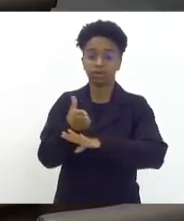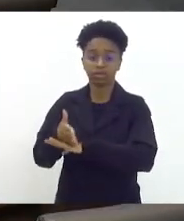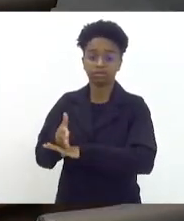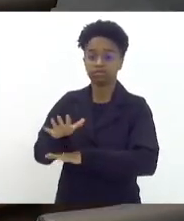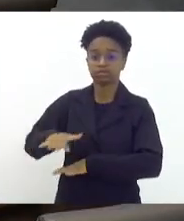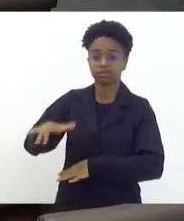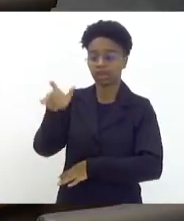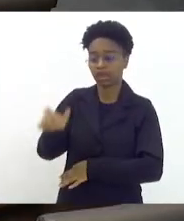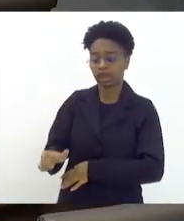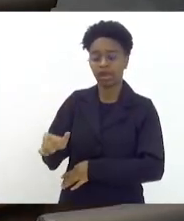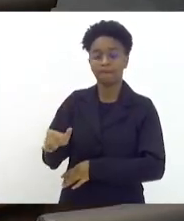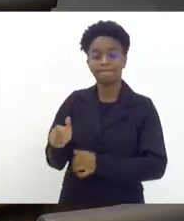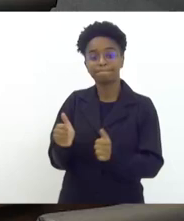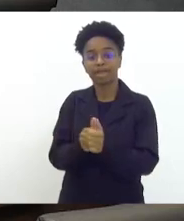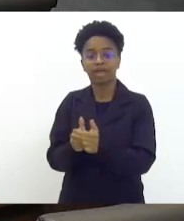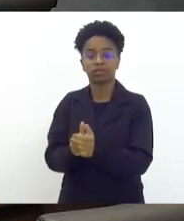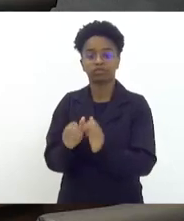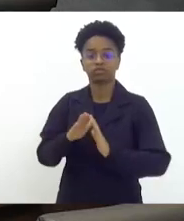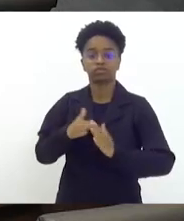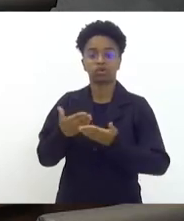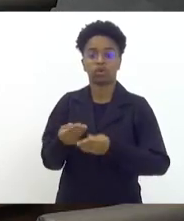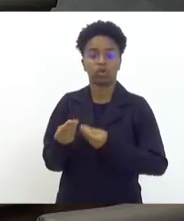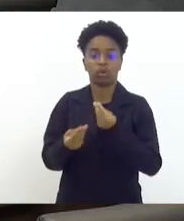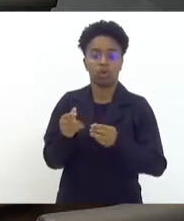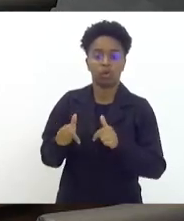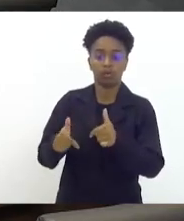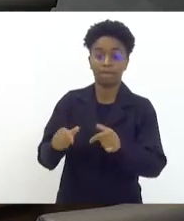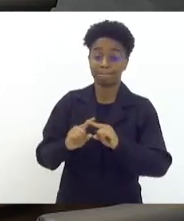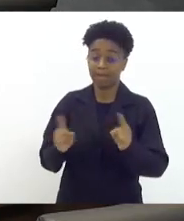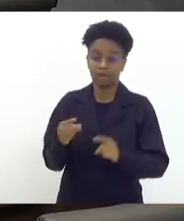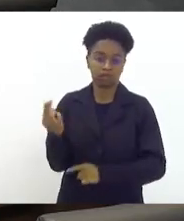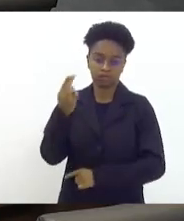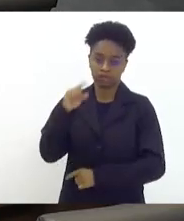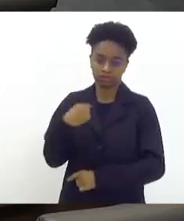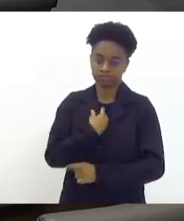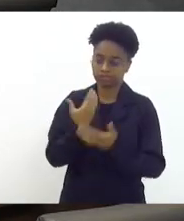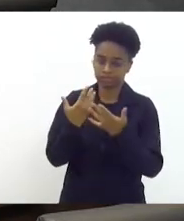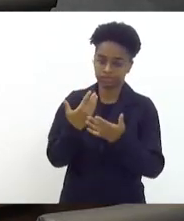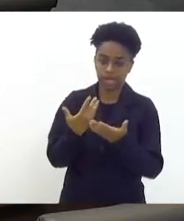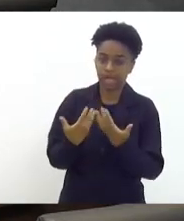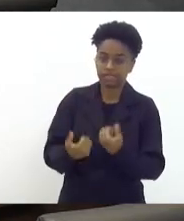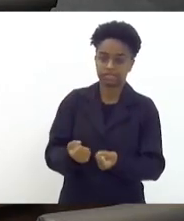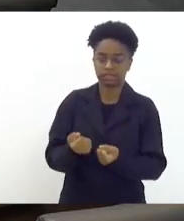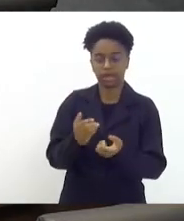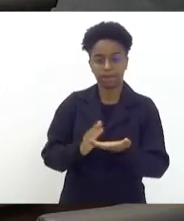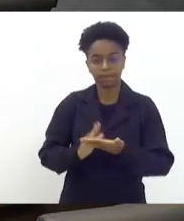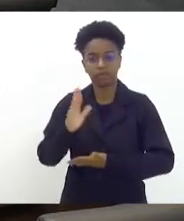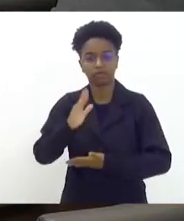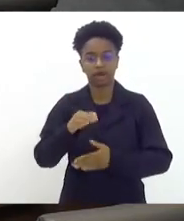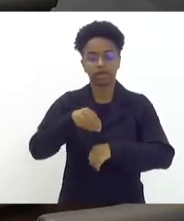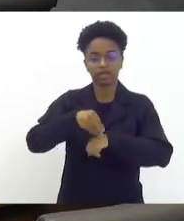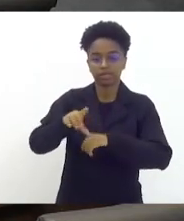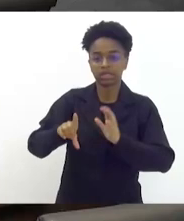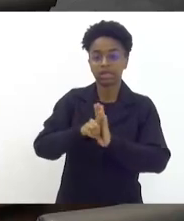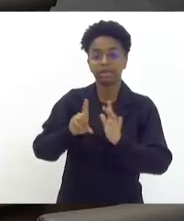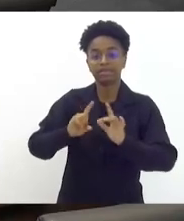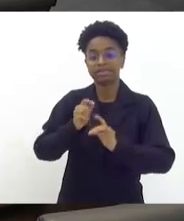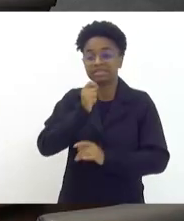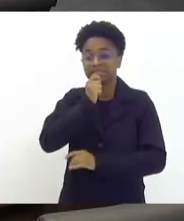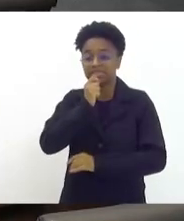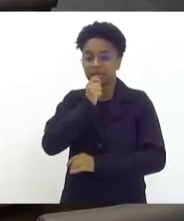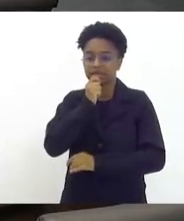agentes de segurança pública no entorno desse processo mas agora não dá pra gente aprovar uma indicação Legislativa sem sequer trazer